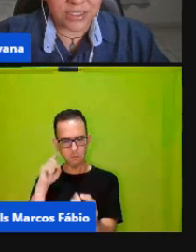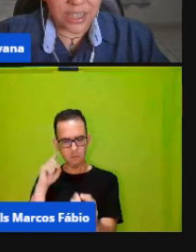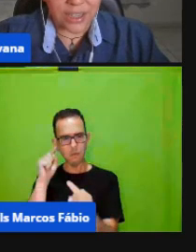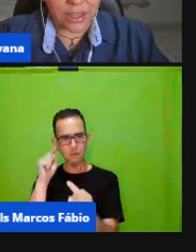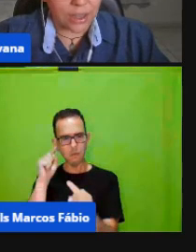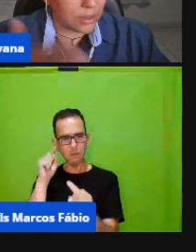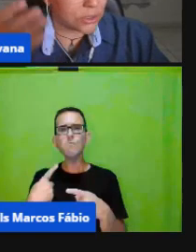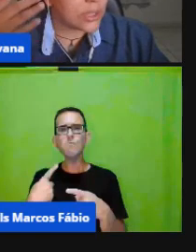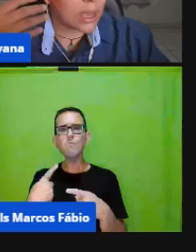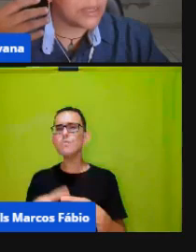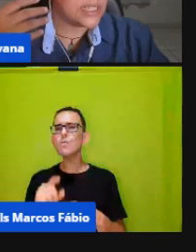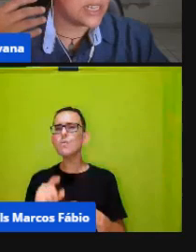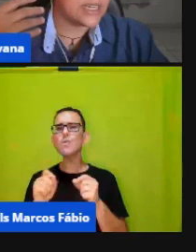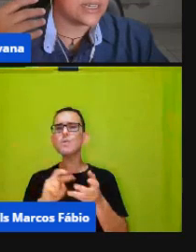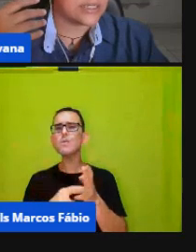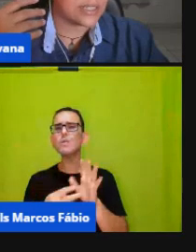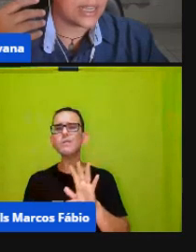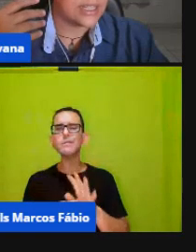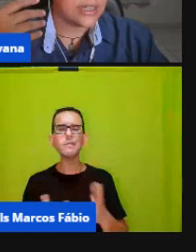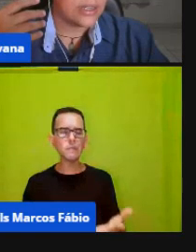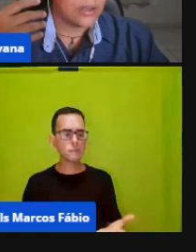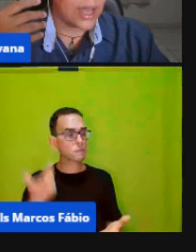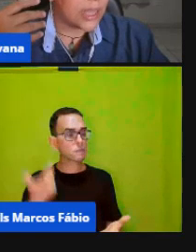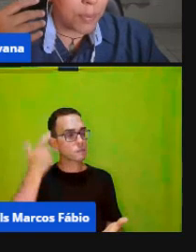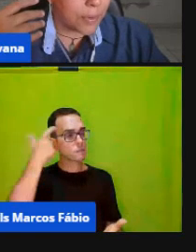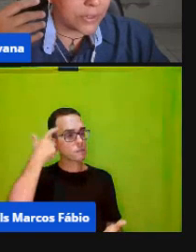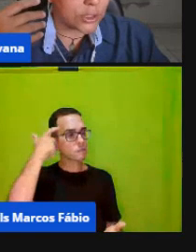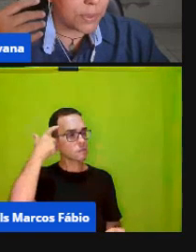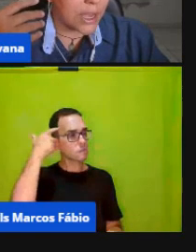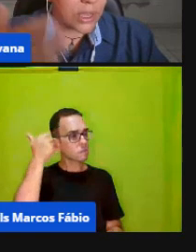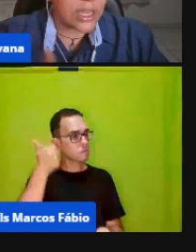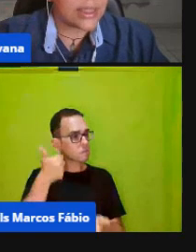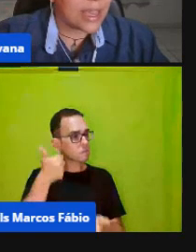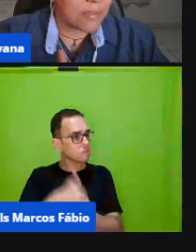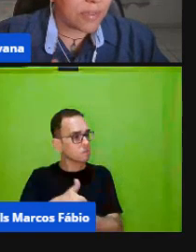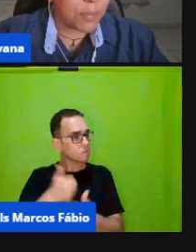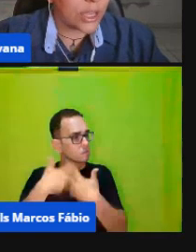quer dizer? Isso na cabecinha da criança, né? Até para o professor